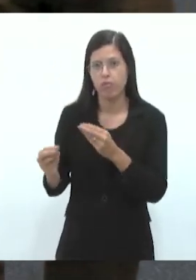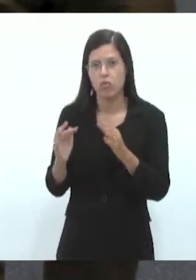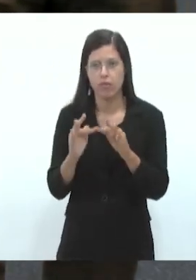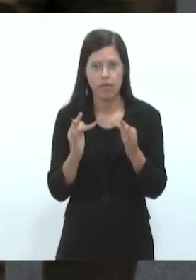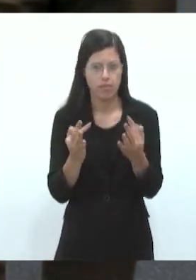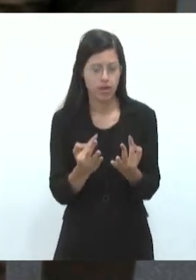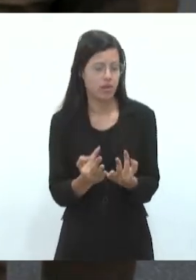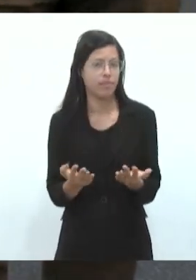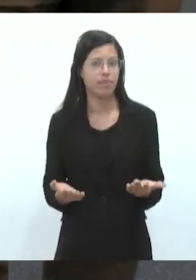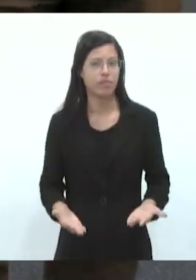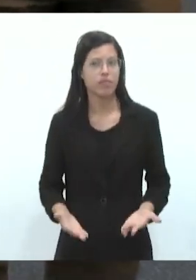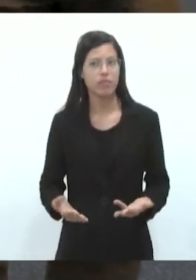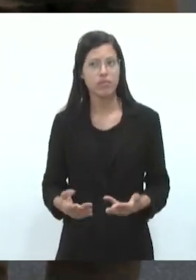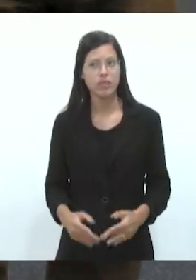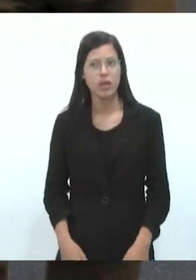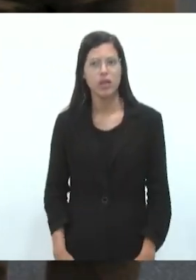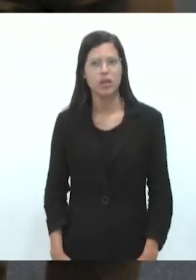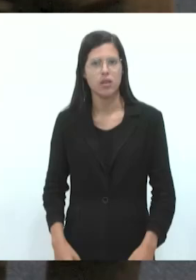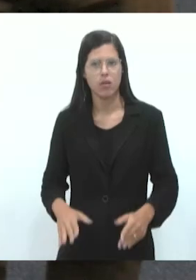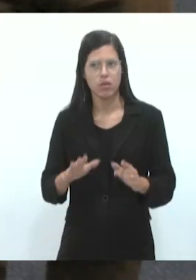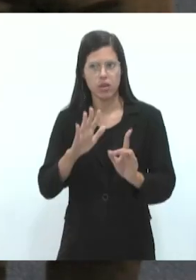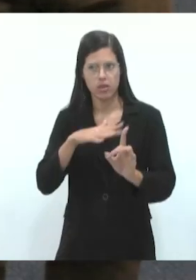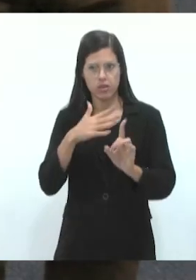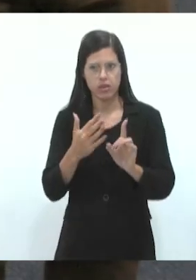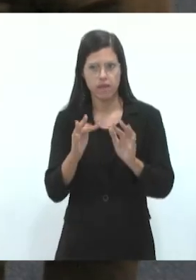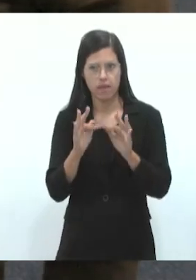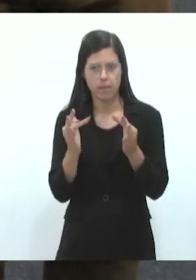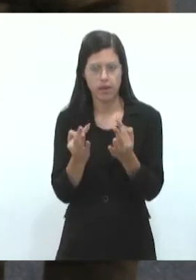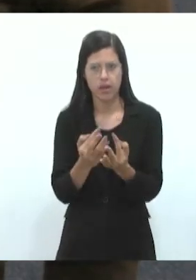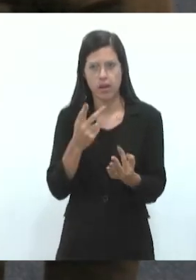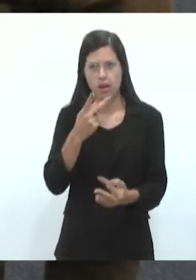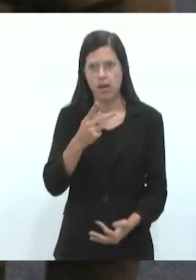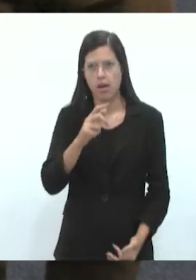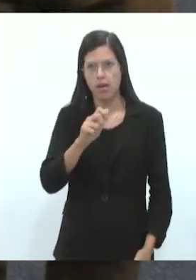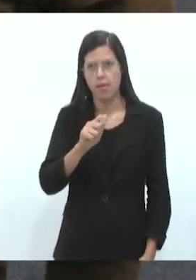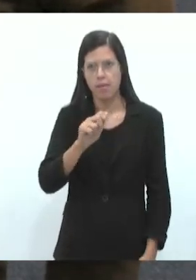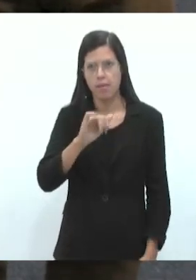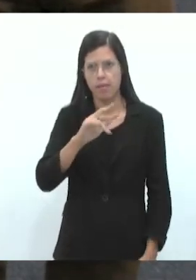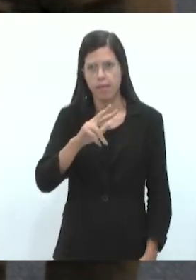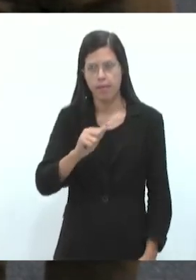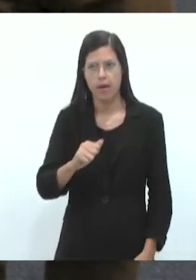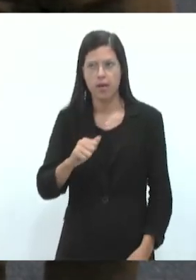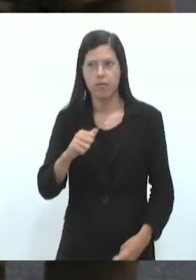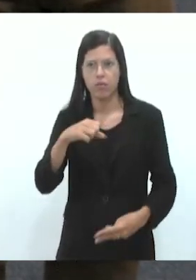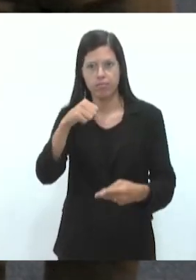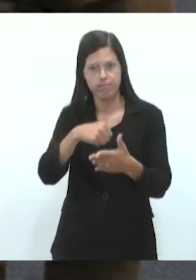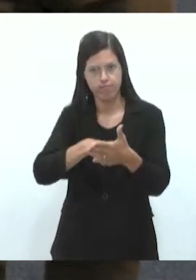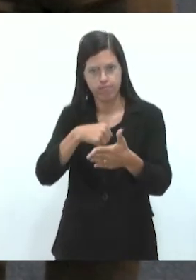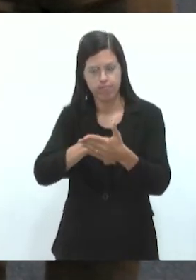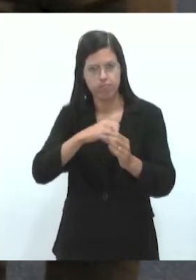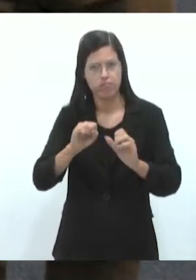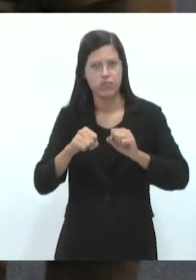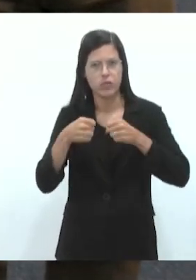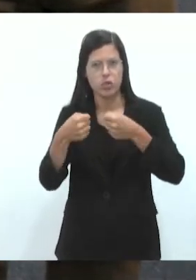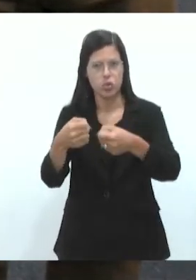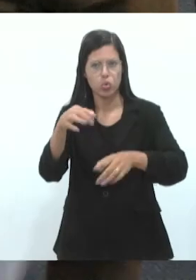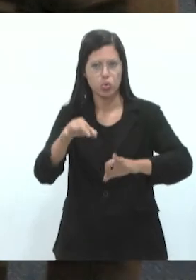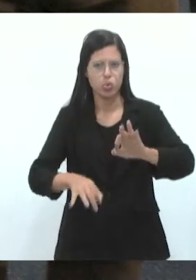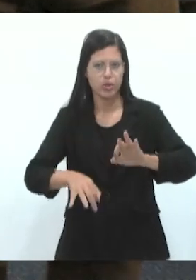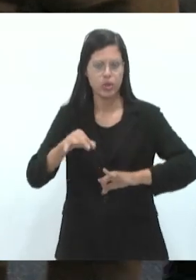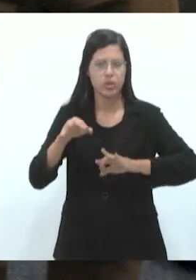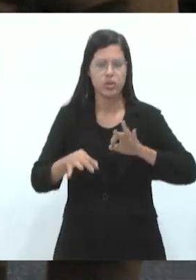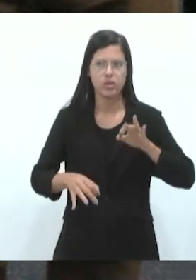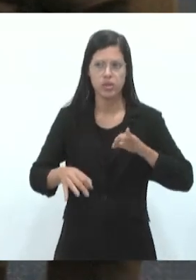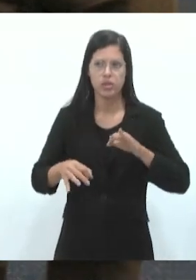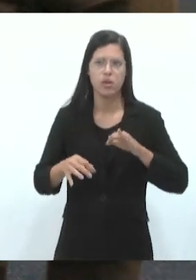Então, a família Paiva dedica não somente os anos de luta à memória e justiça por Rubens Paiva, mas por